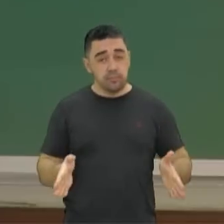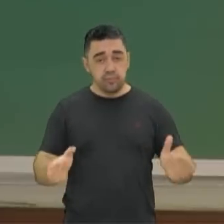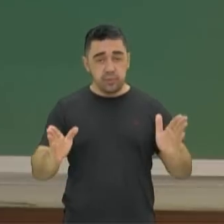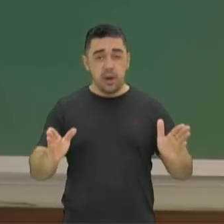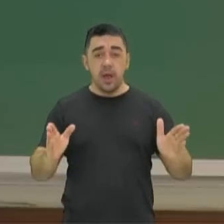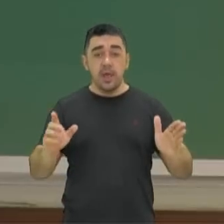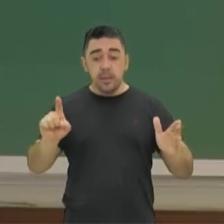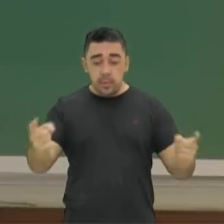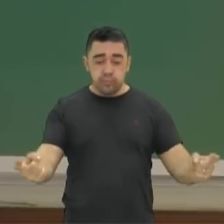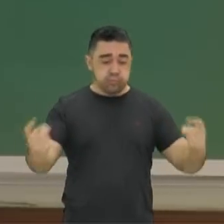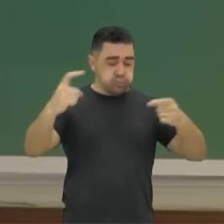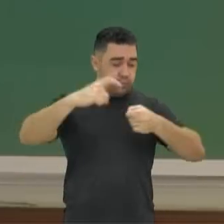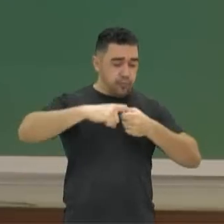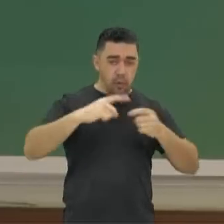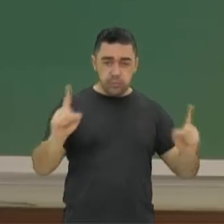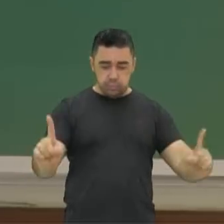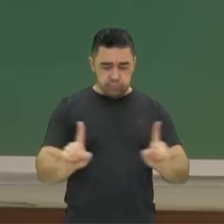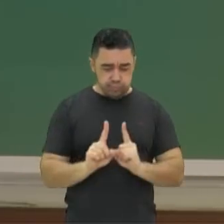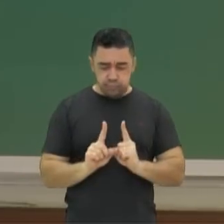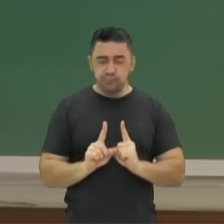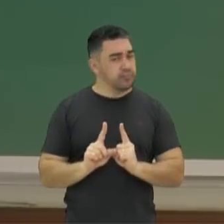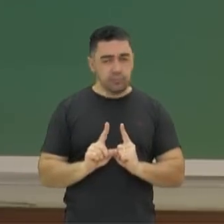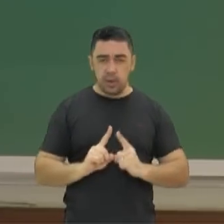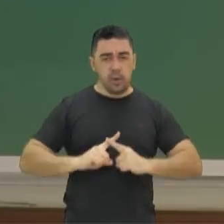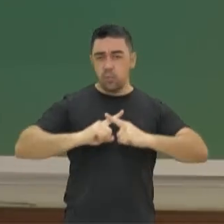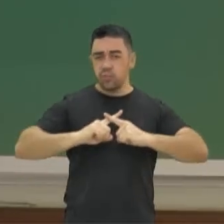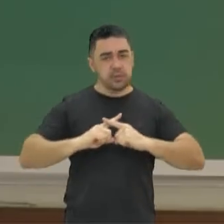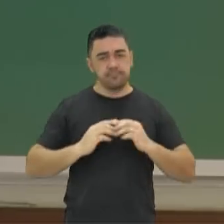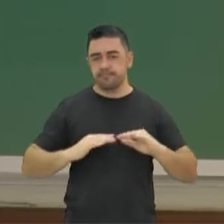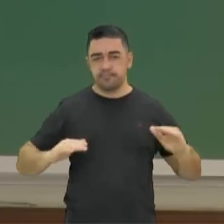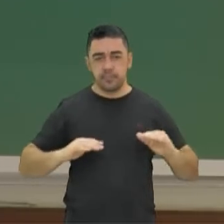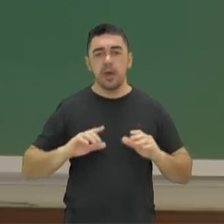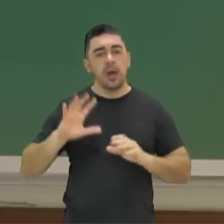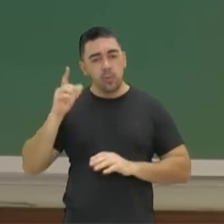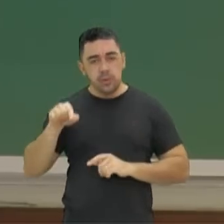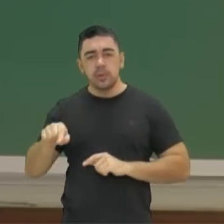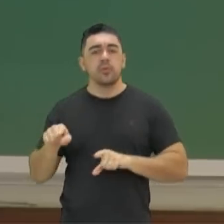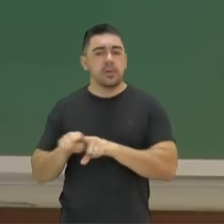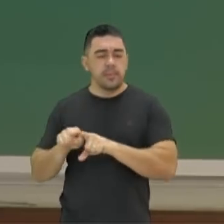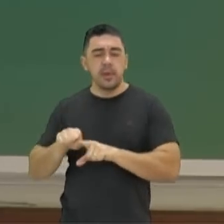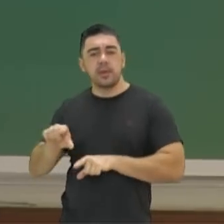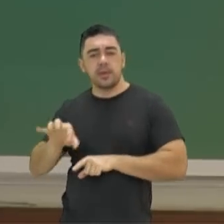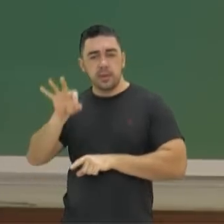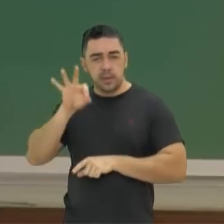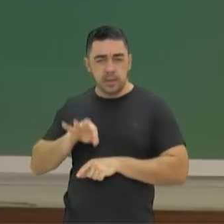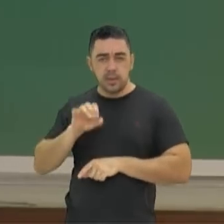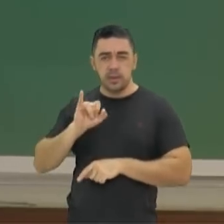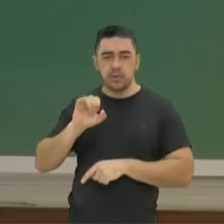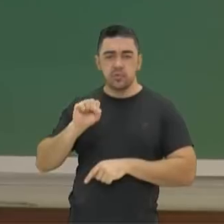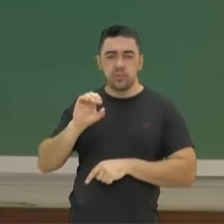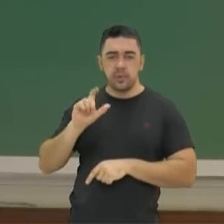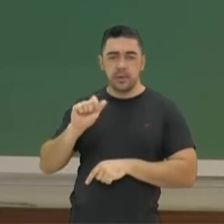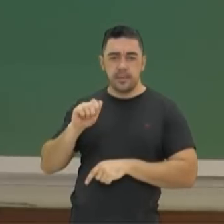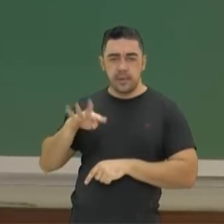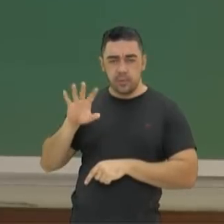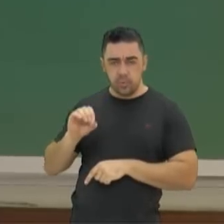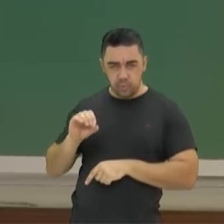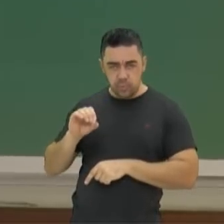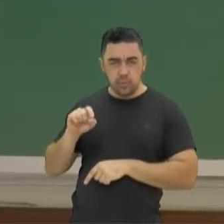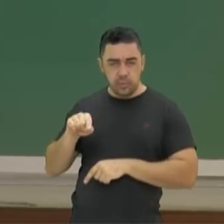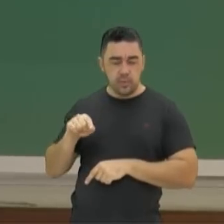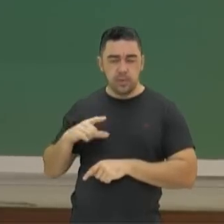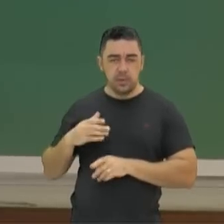juntar as espécies novamente, elas não conseguem mais acasalar. Então, houve também um isolamento reprodutivo. Lembra disso na aula de especiação? Então, começou com a